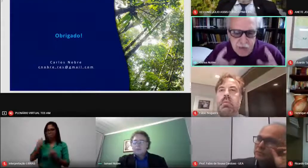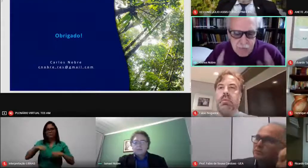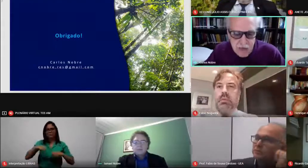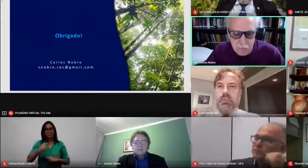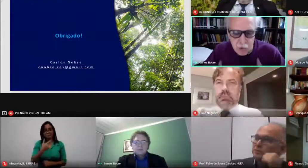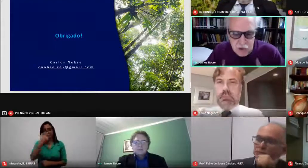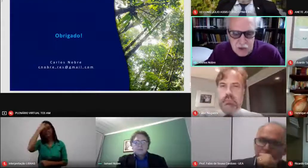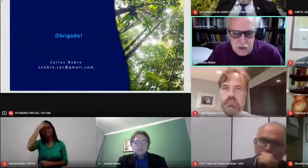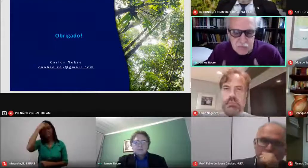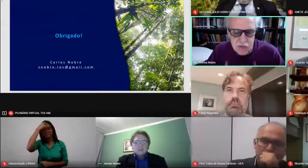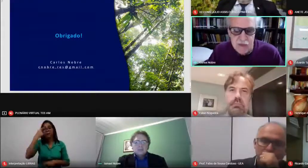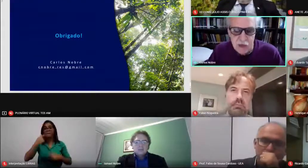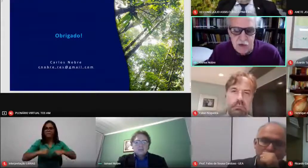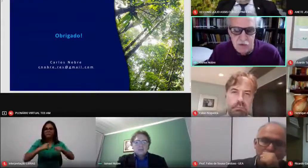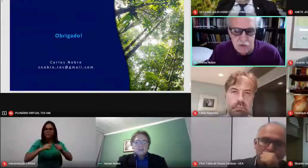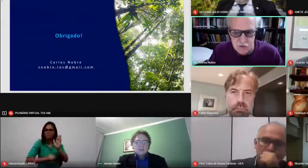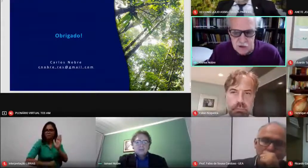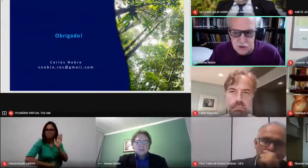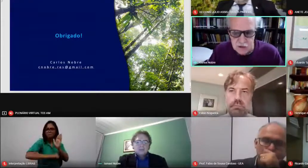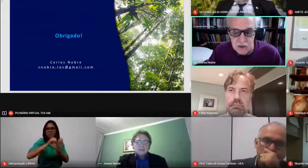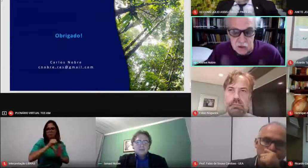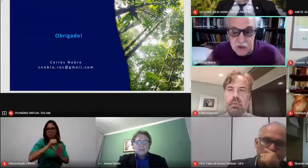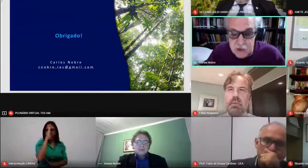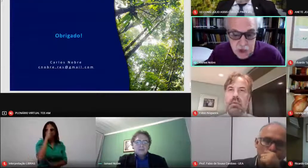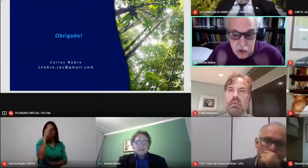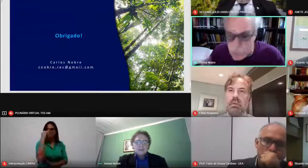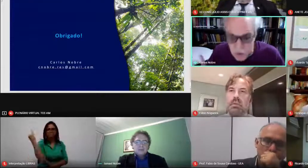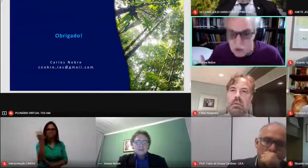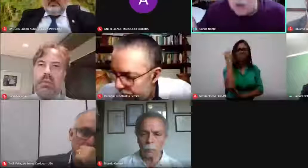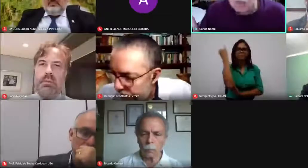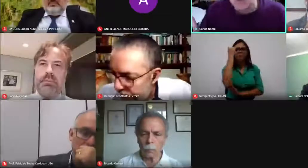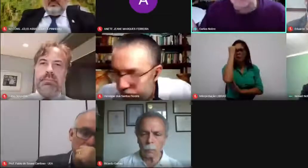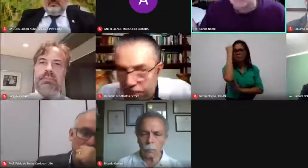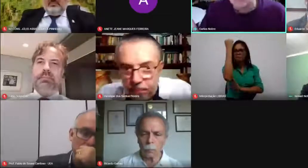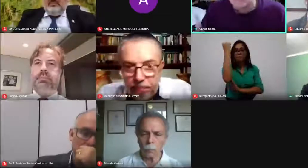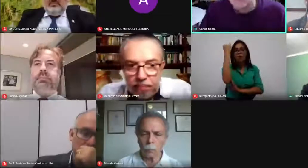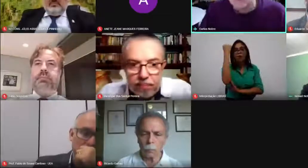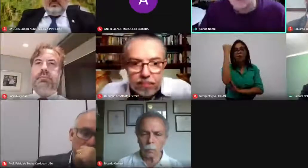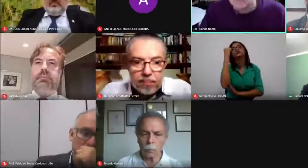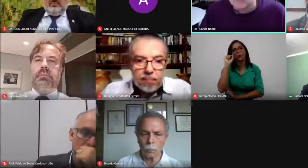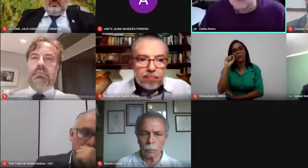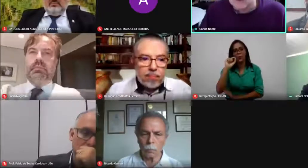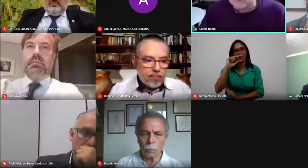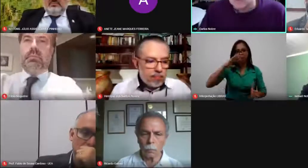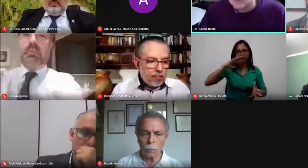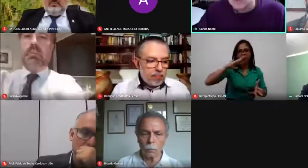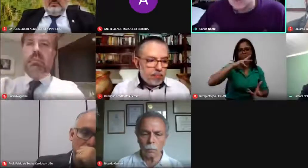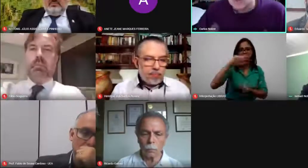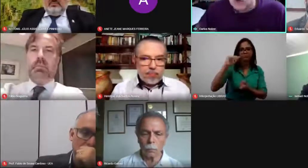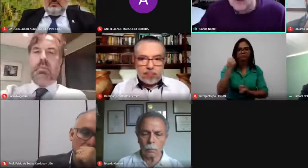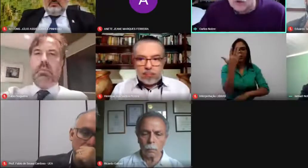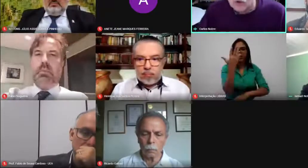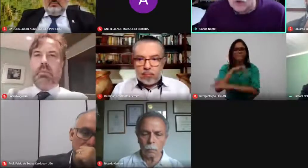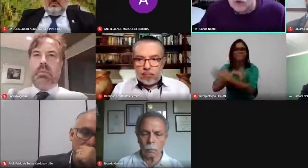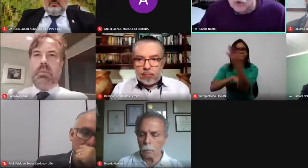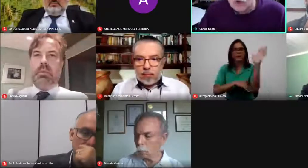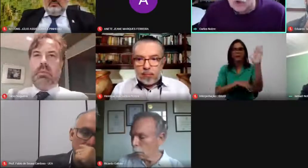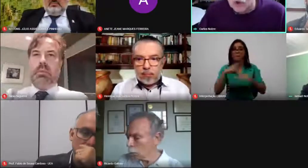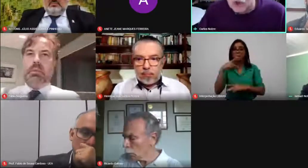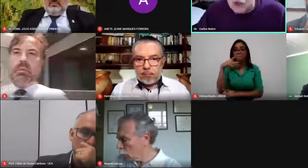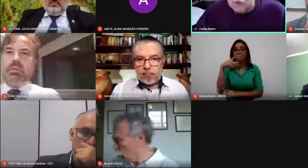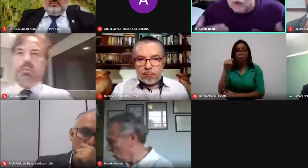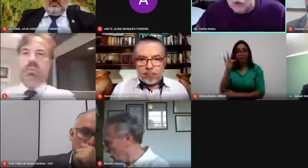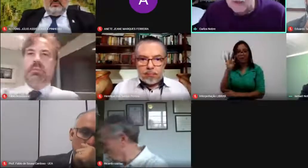tornar a primeira potência ambiental da biodiversidade. Não existe nenhuma potência ambiental da biodiversidade. Nós temos todas